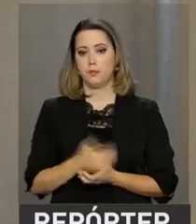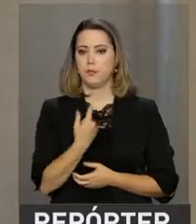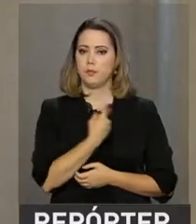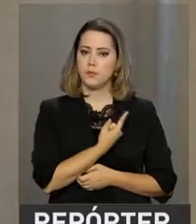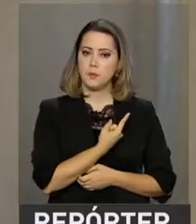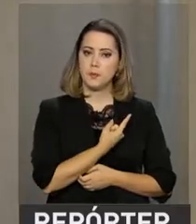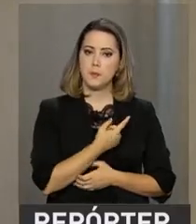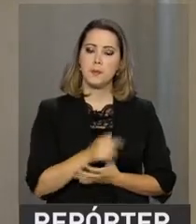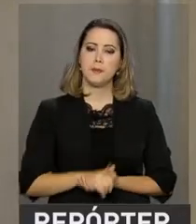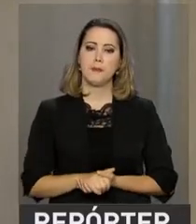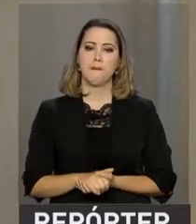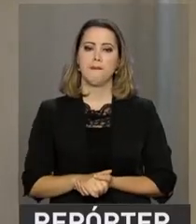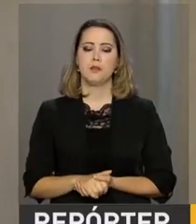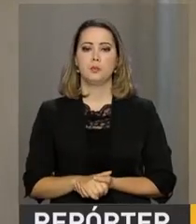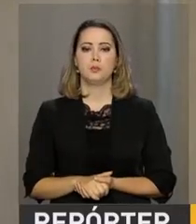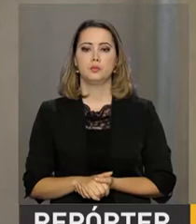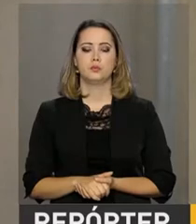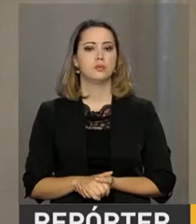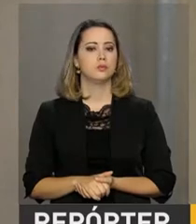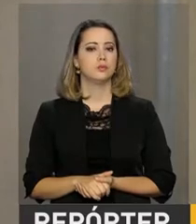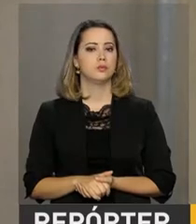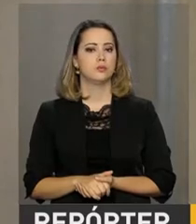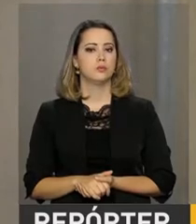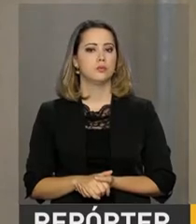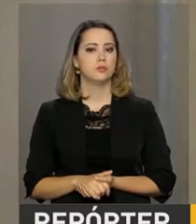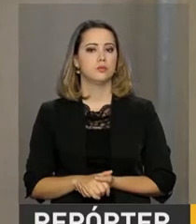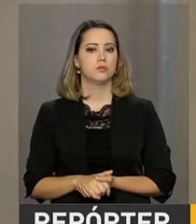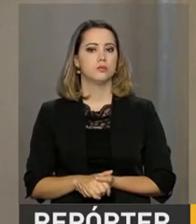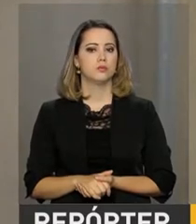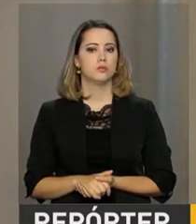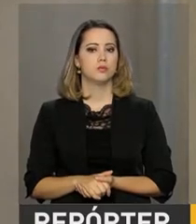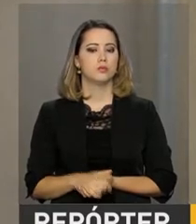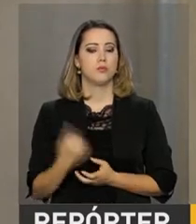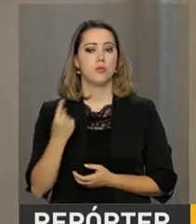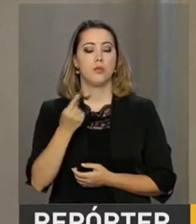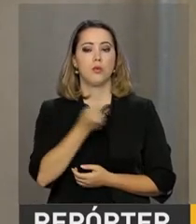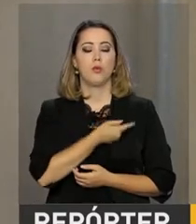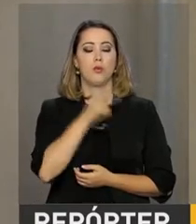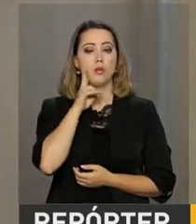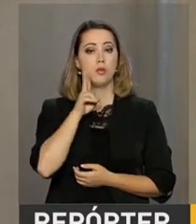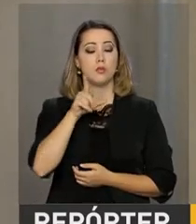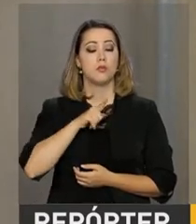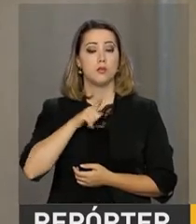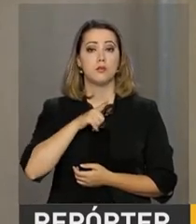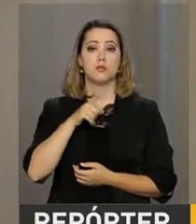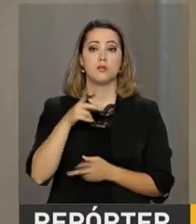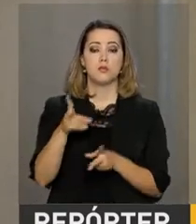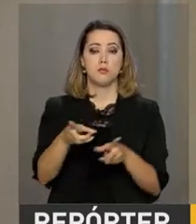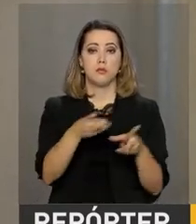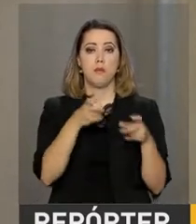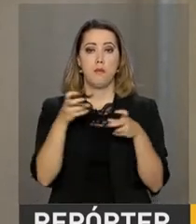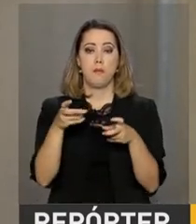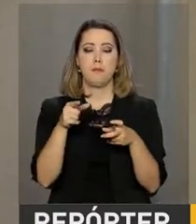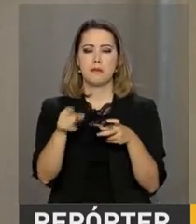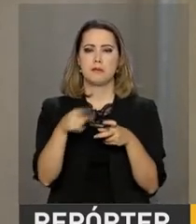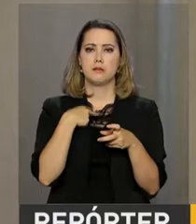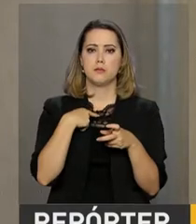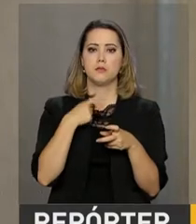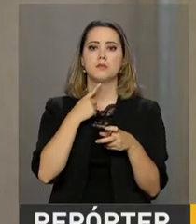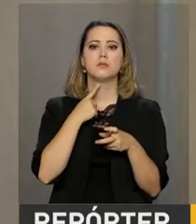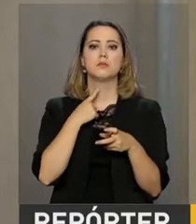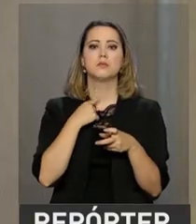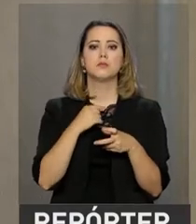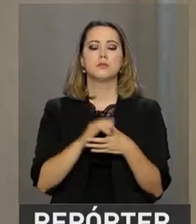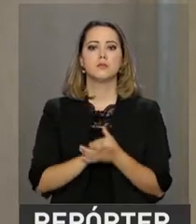Nós notamos e apreciamos o interesse da Alemanha em apoiar a implementação dessas nossas políticas.